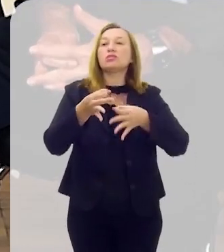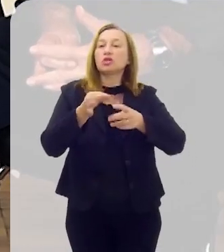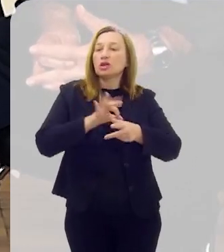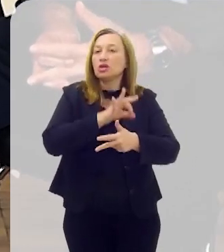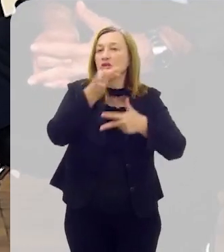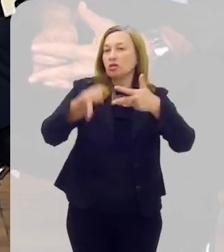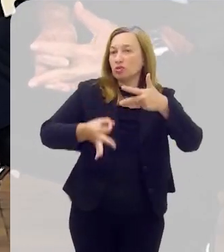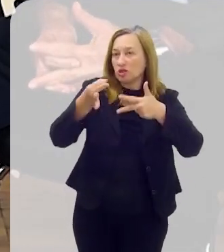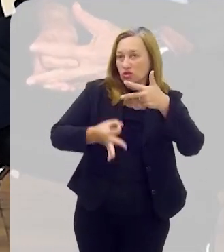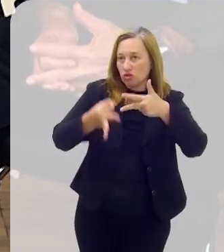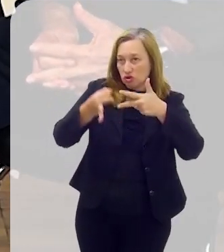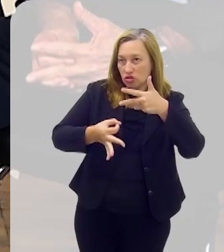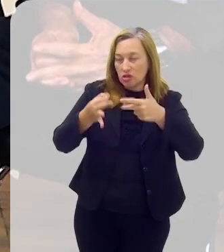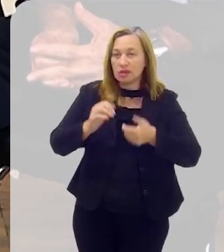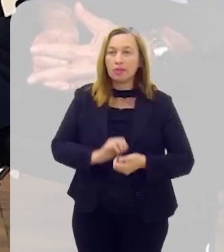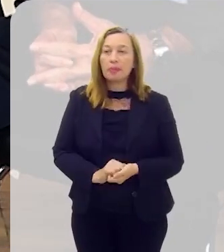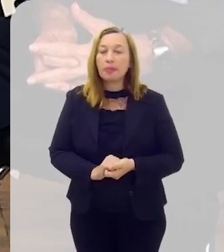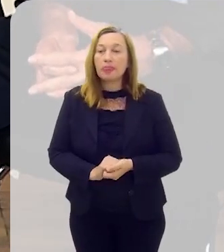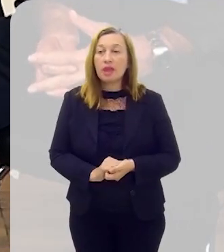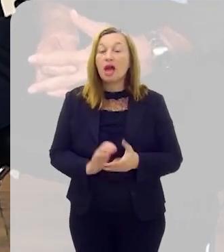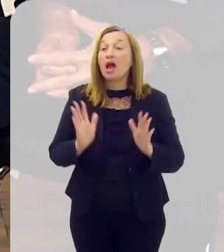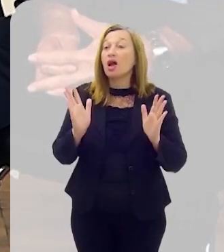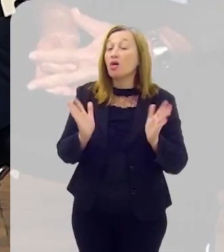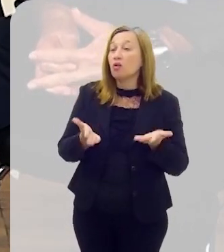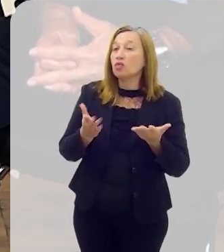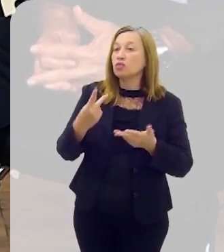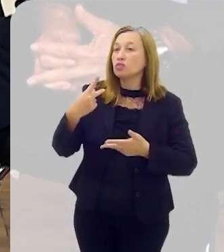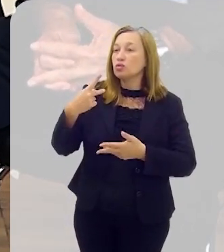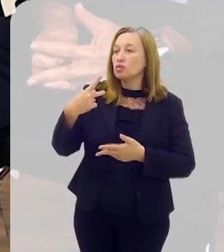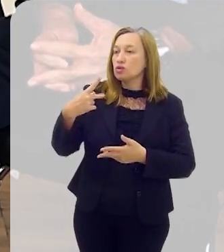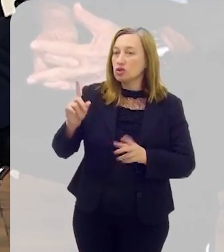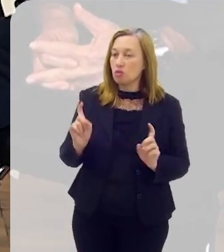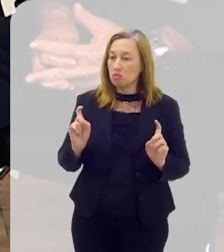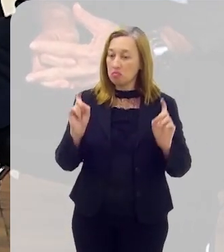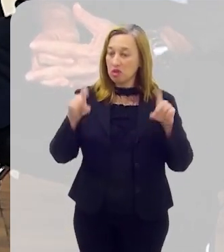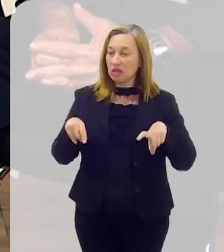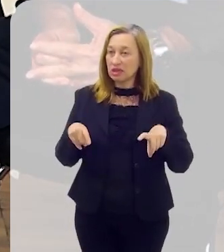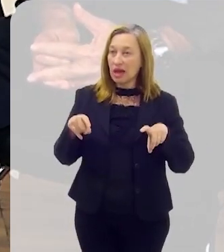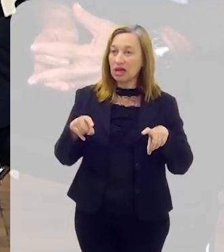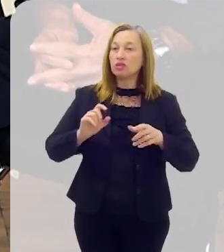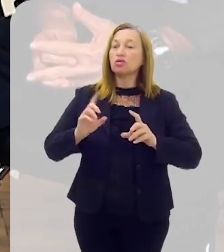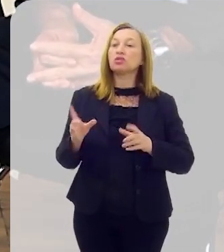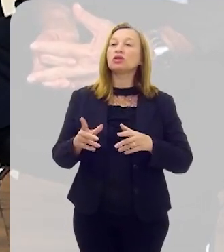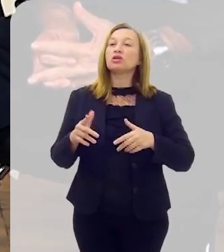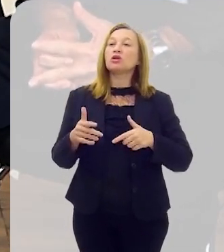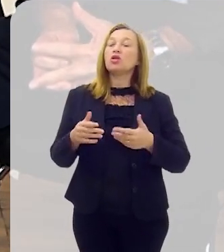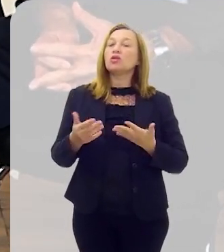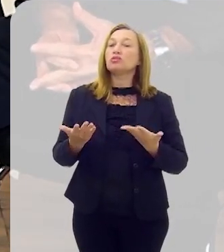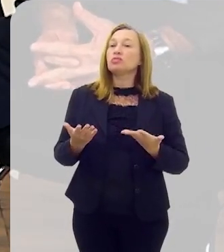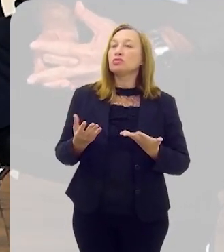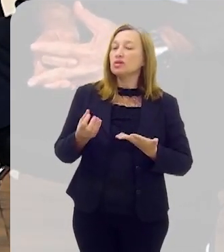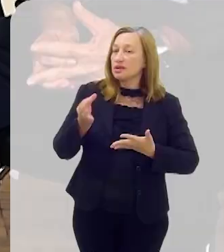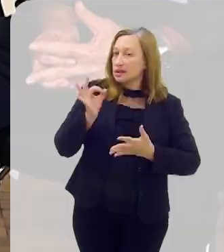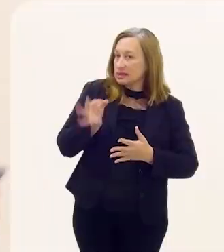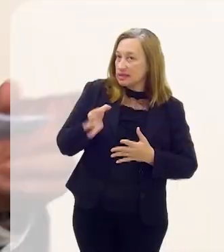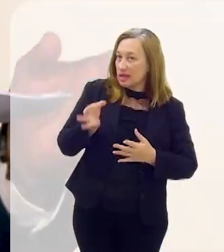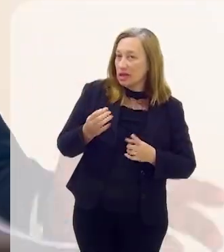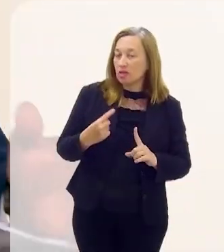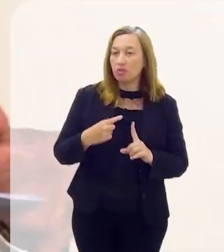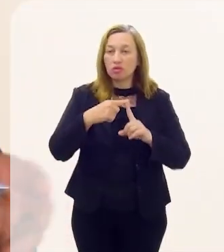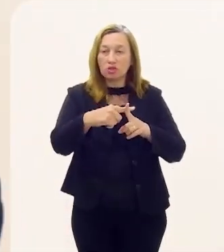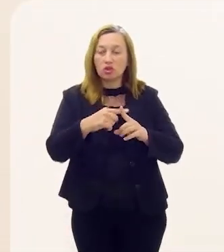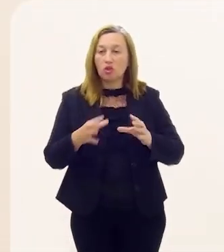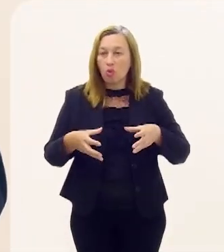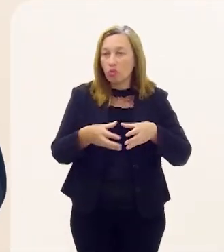do Tribunal de Justiça frente às suas demandas. E aí, do lugar que o senhor ocupa, né, de maneira tão positiva,